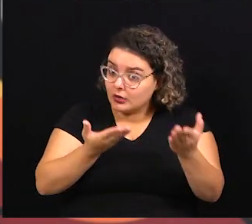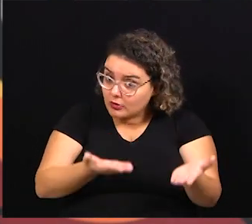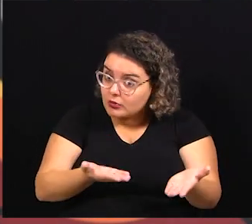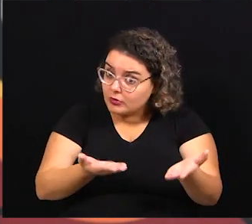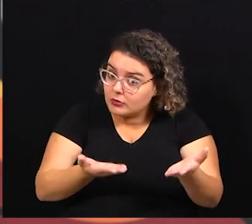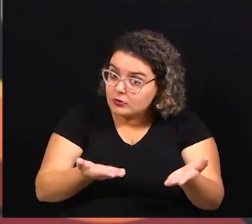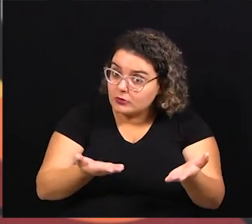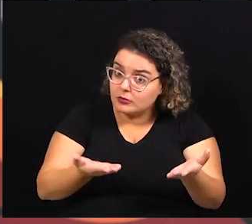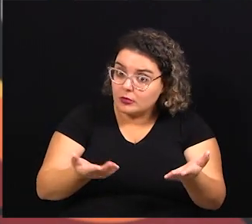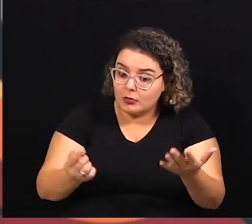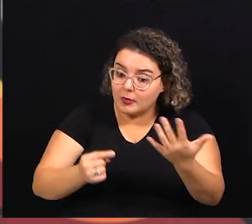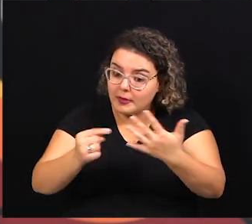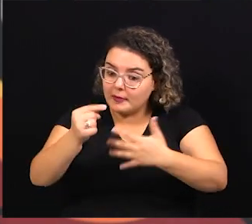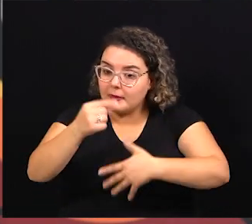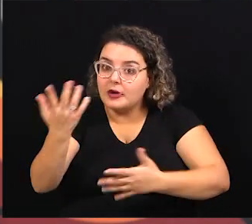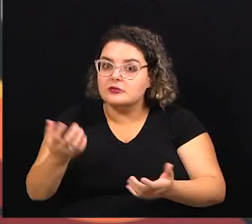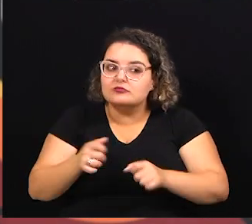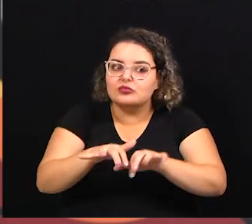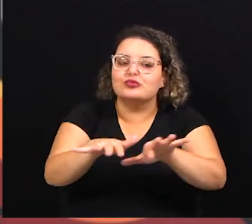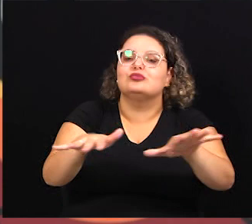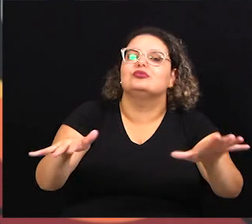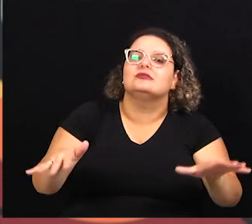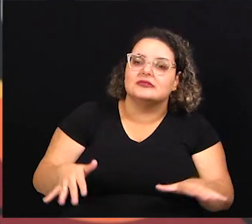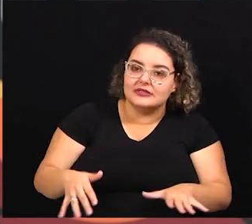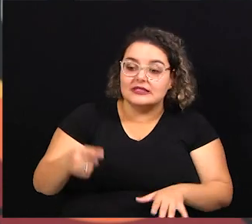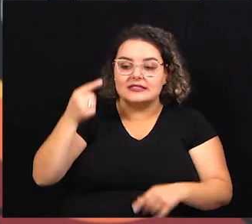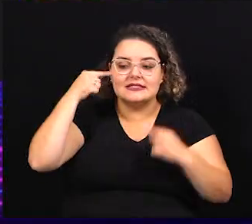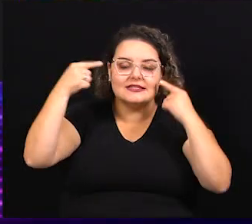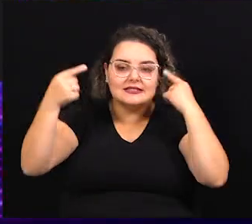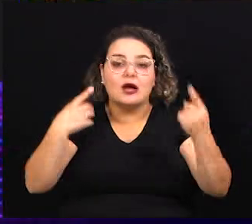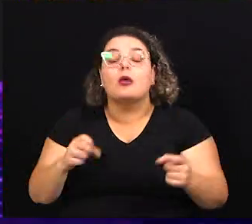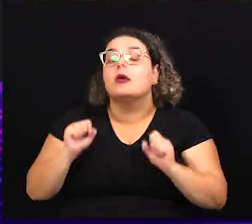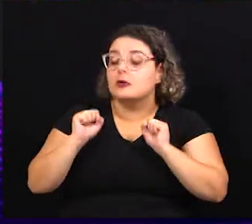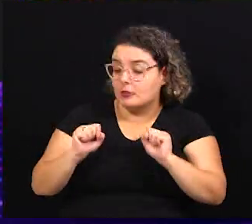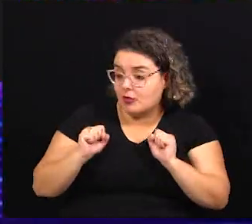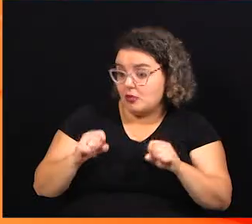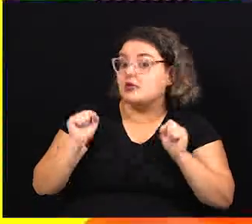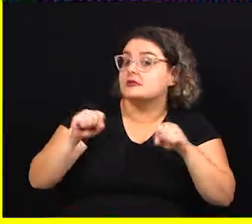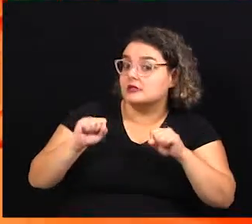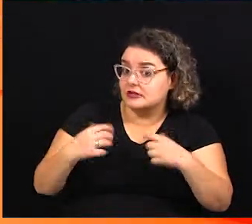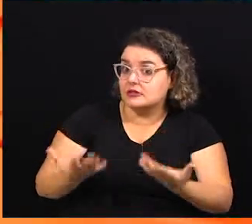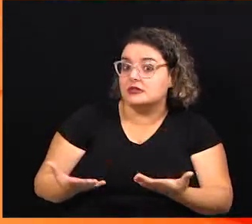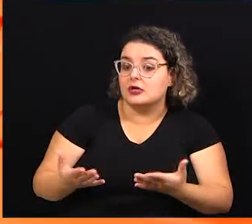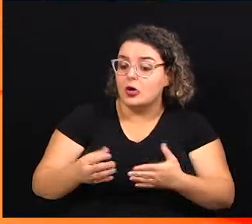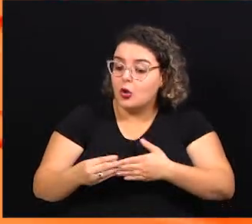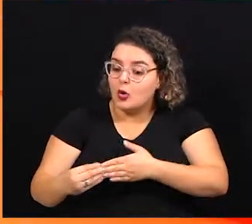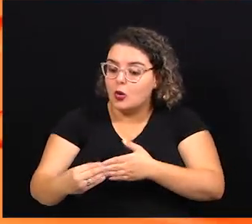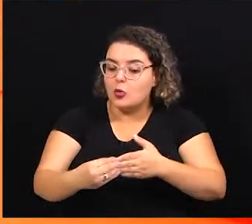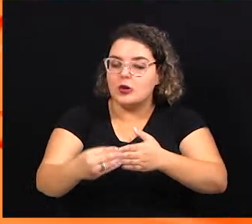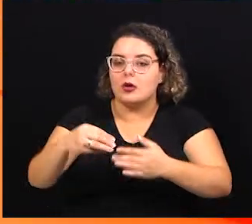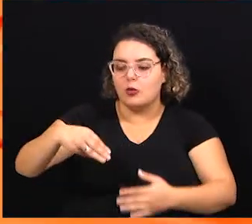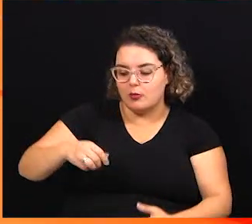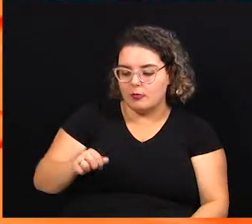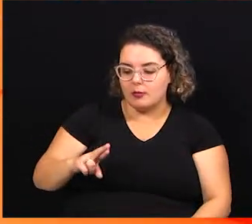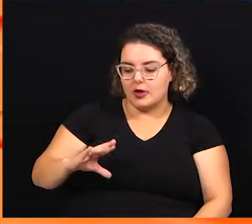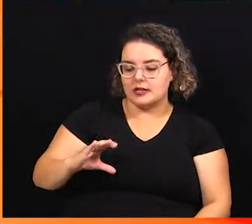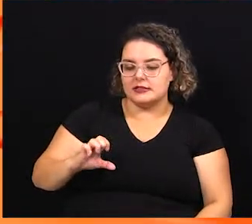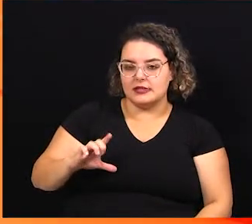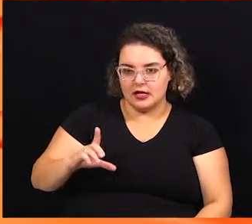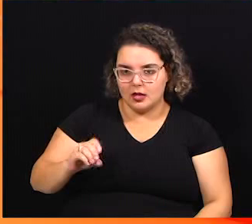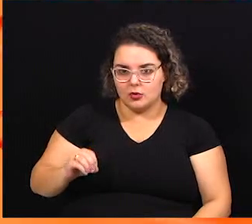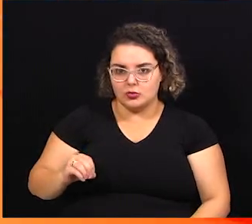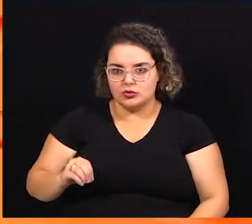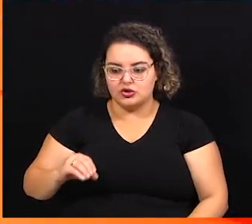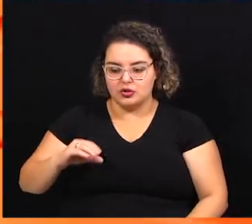encontrar alguns easter eggs por aí, espalhados. Pode, exatamente. Inclusive, o guia, que é o Marcelo, de